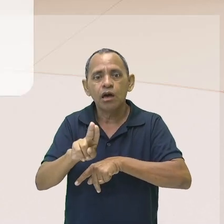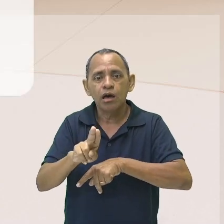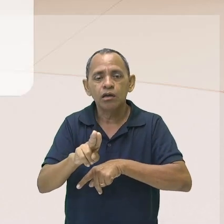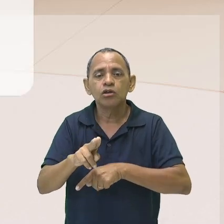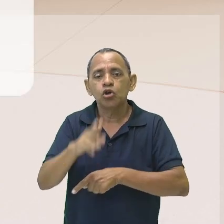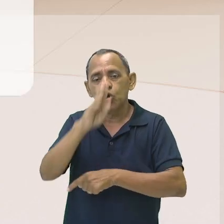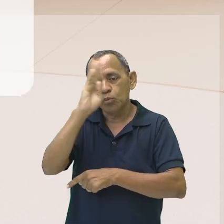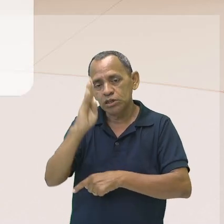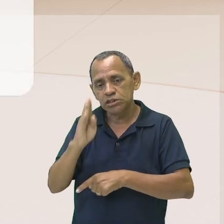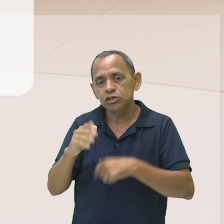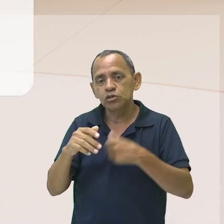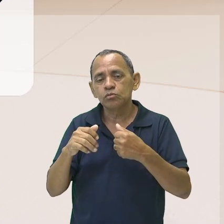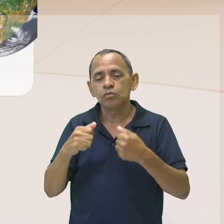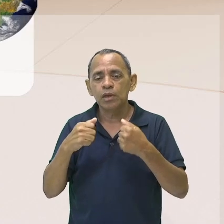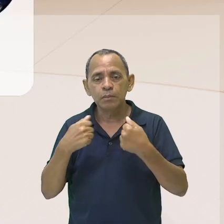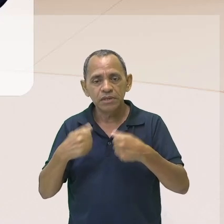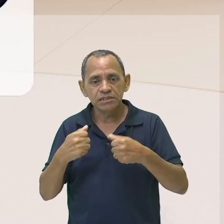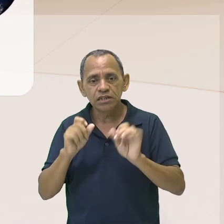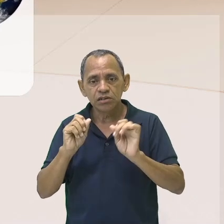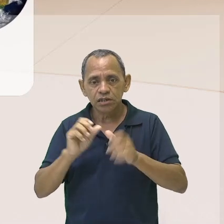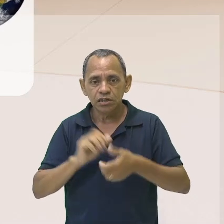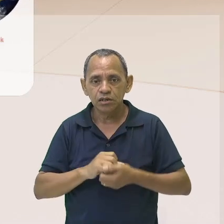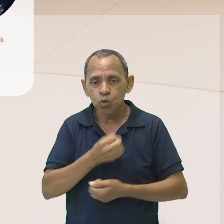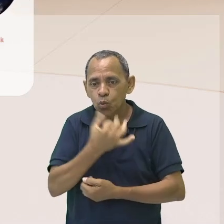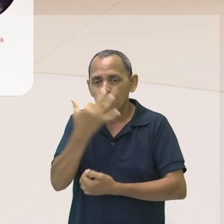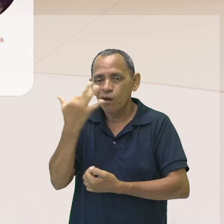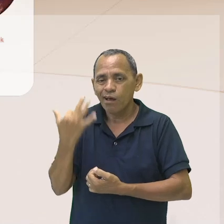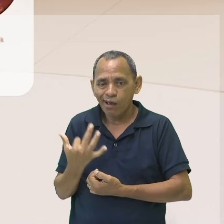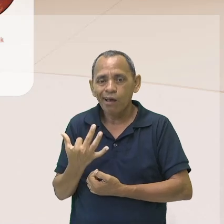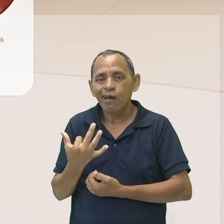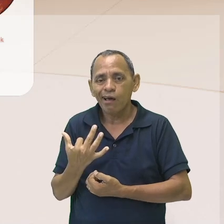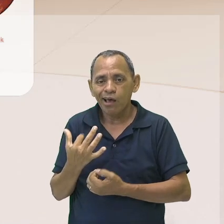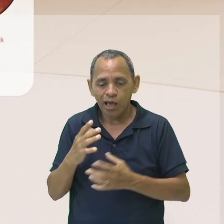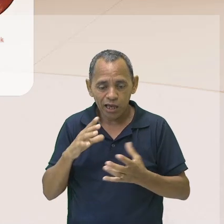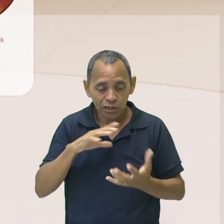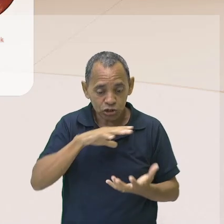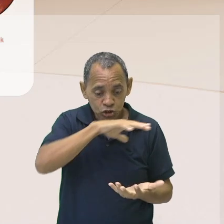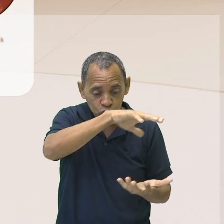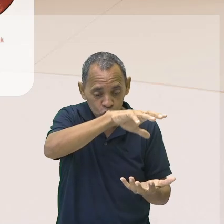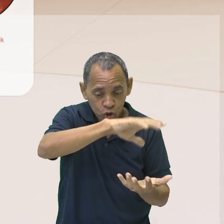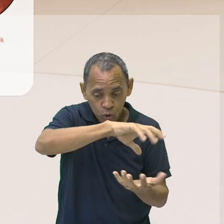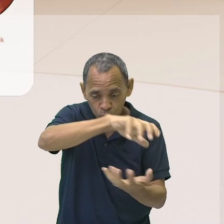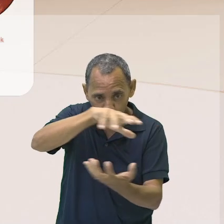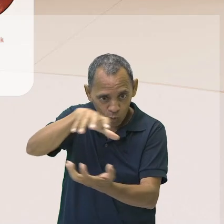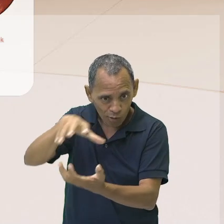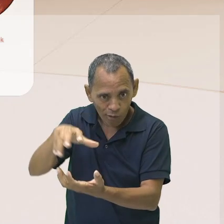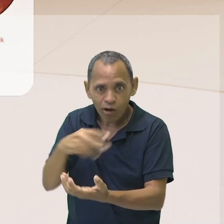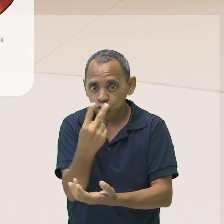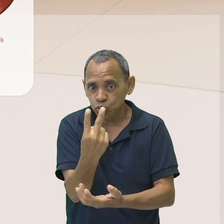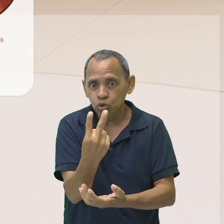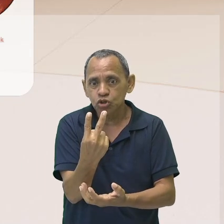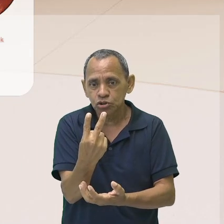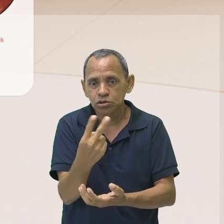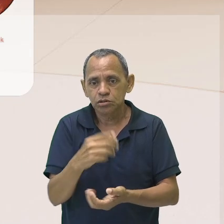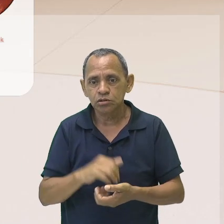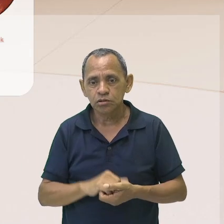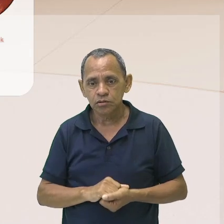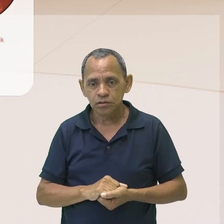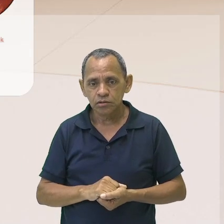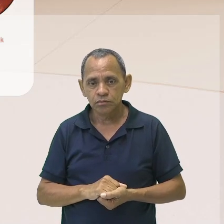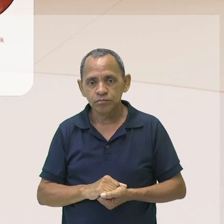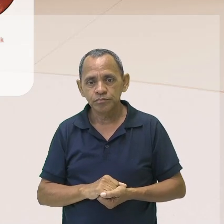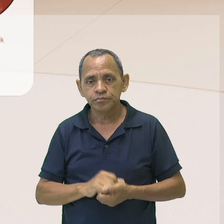Para a gente dar conta de produzir as mercadorias necessárias. Se toda a população mundial consumisse como a